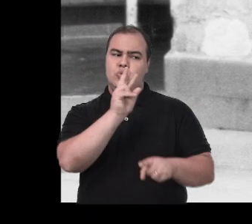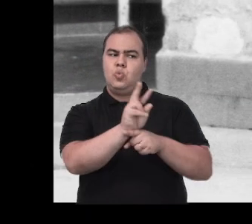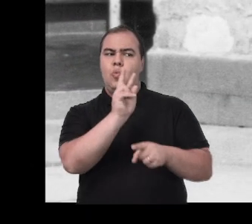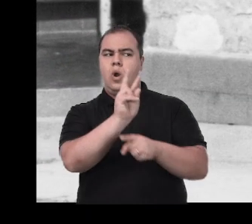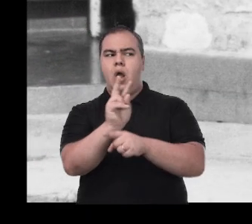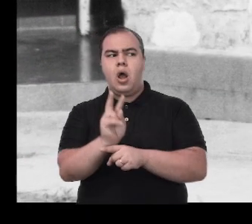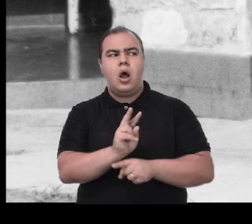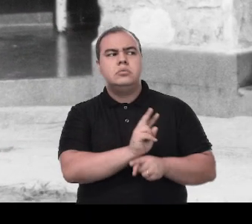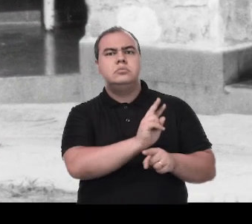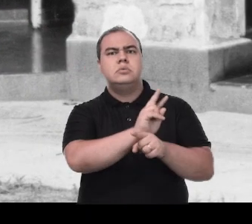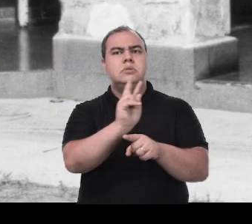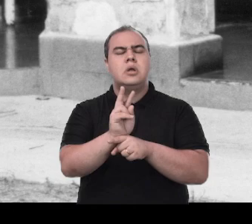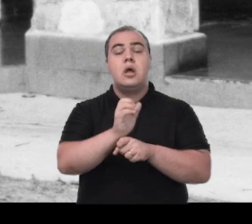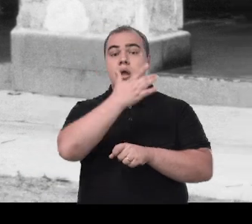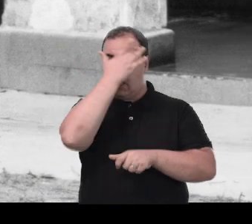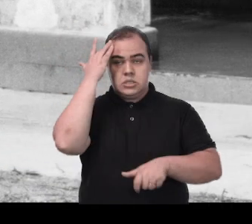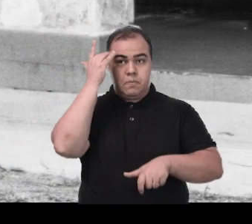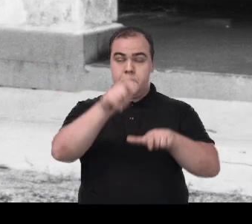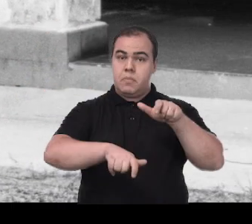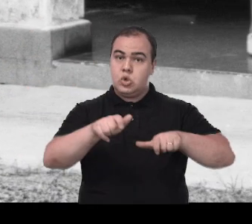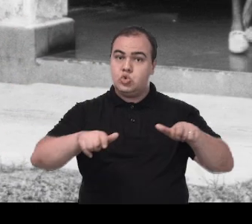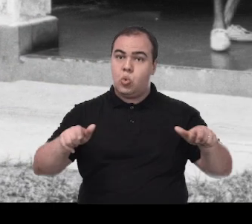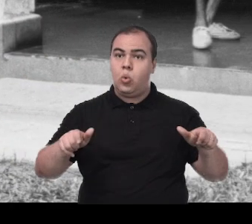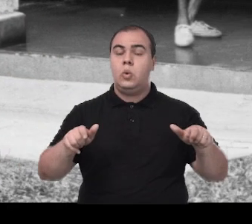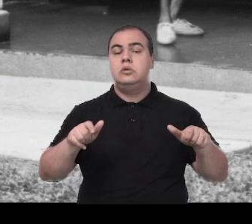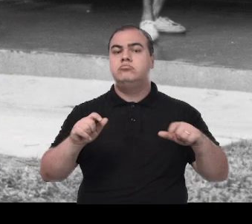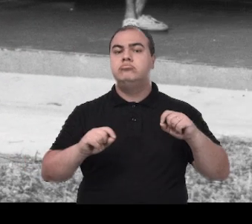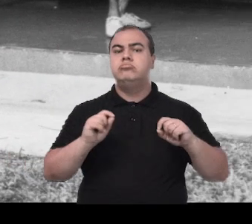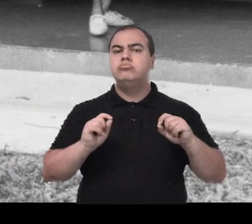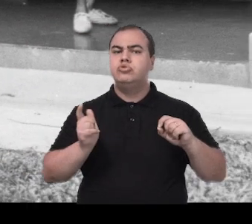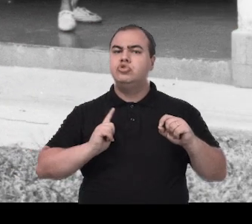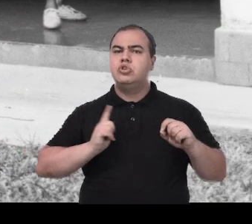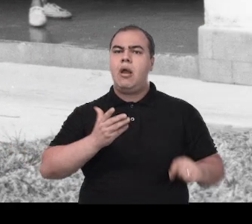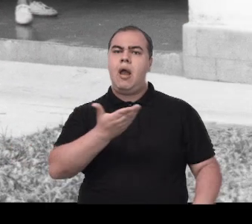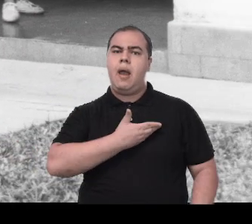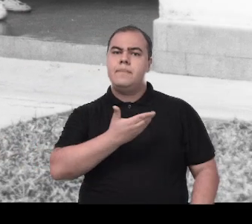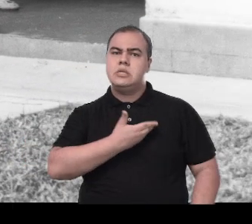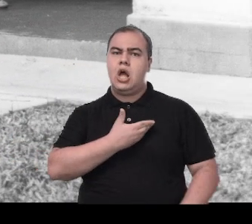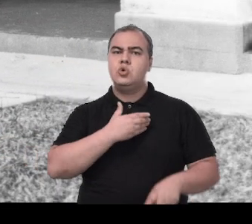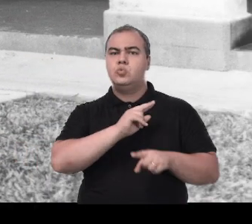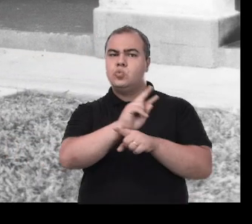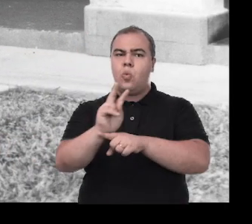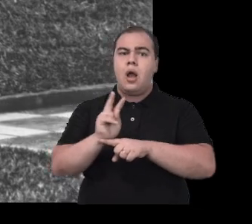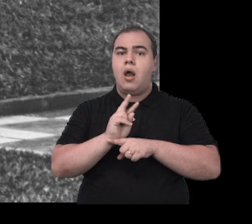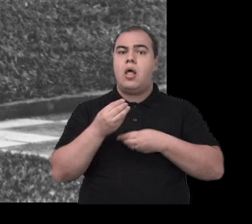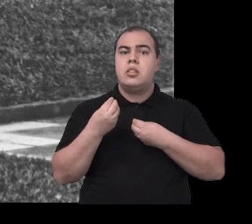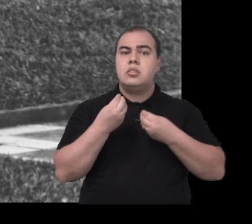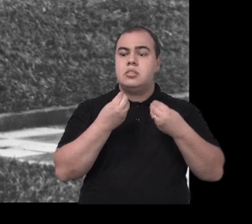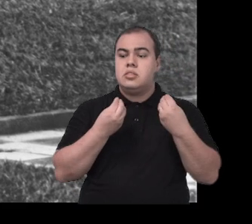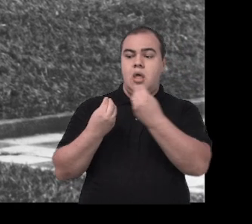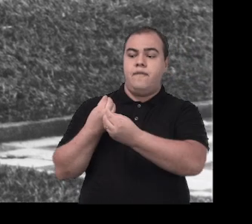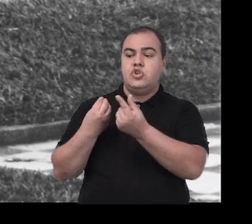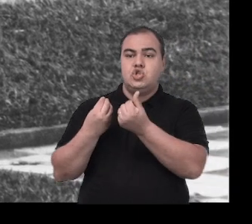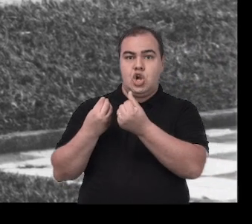os guardas-pátios e aquelas pessoas que tinham amizade com os guardas-pátios, eles